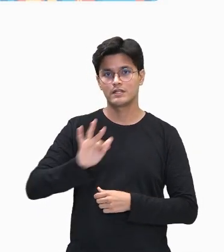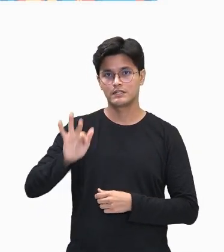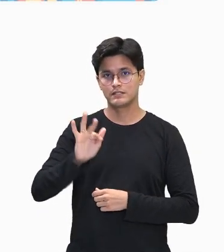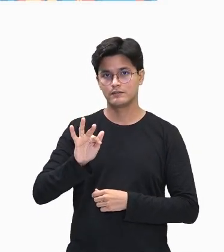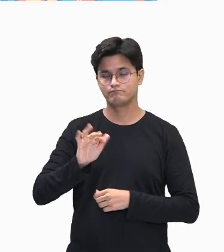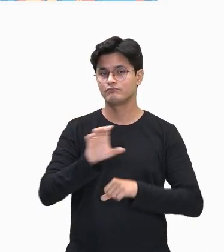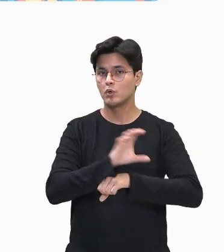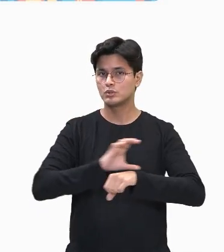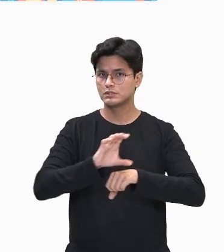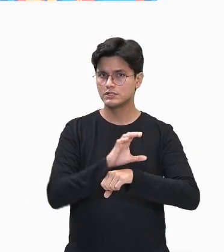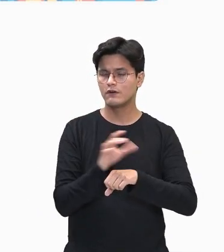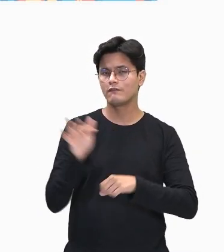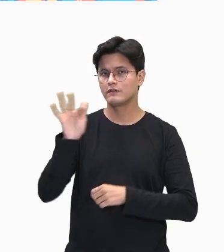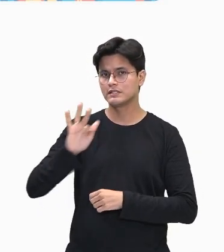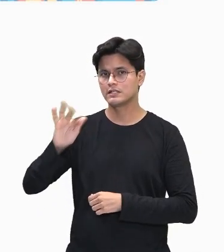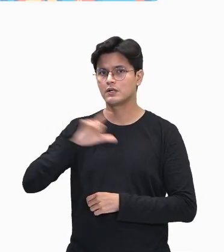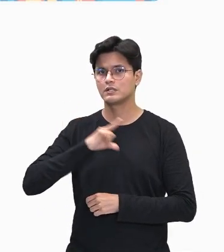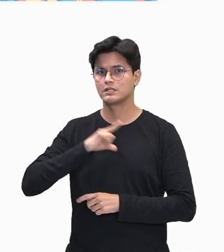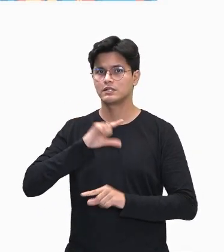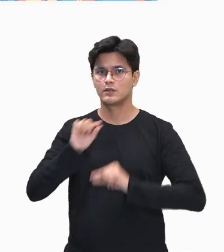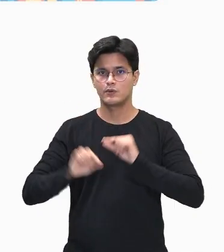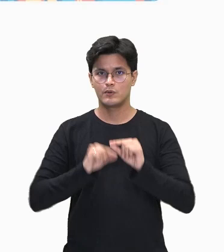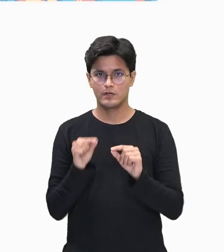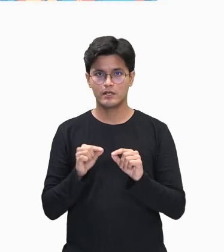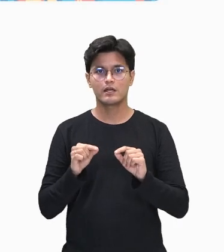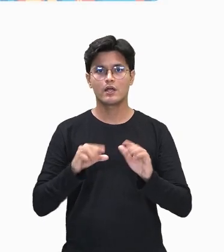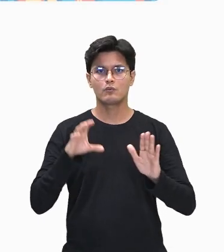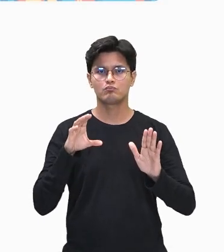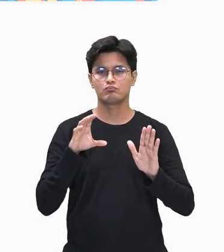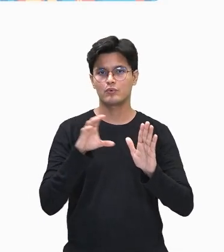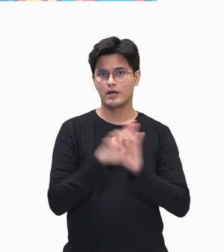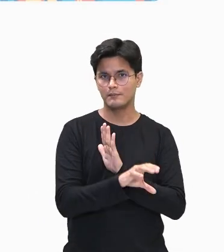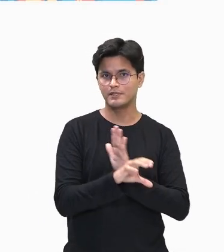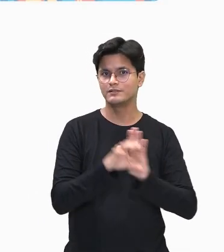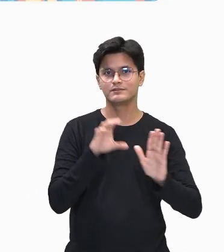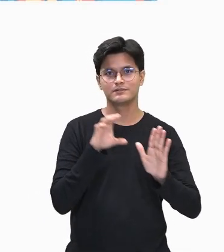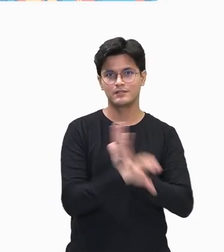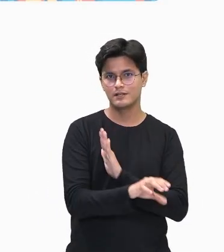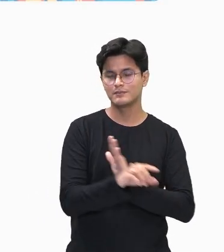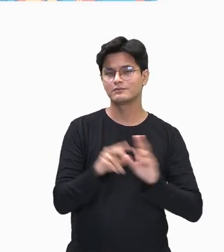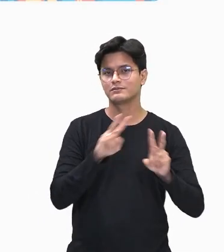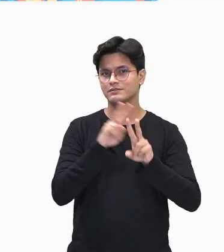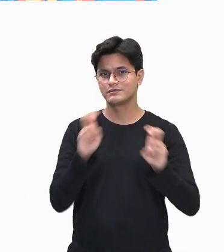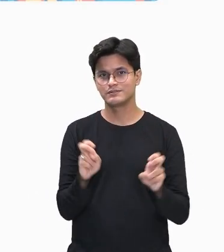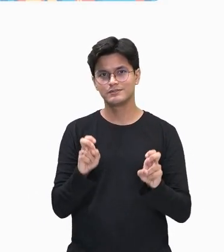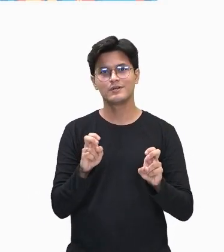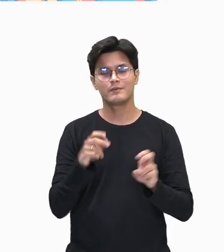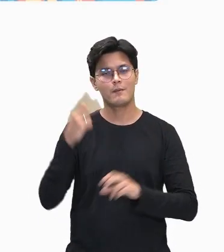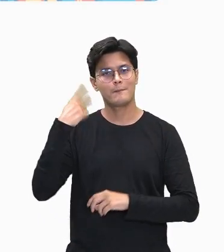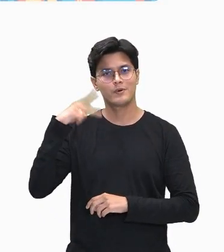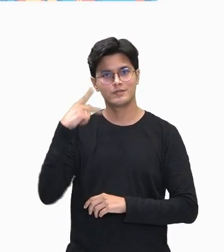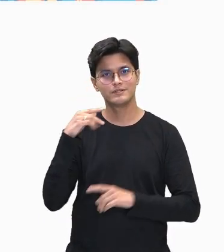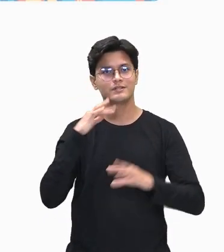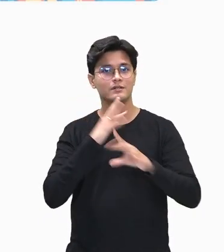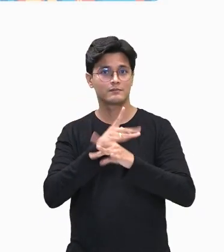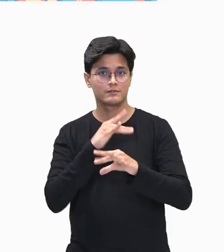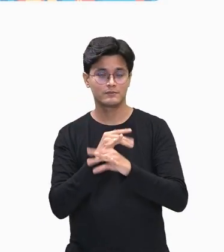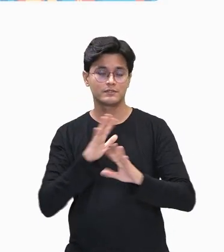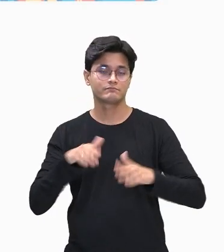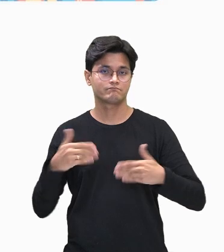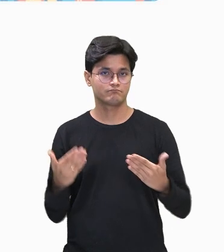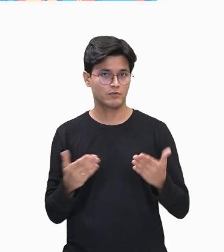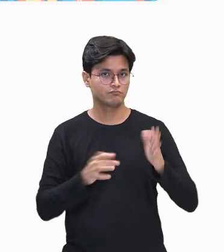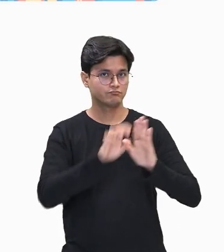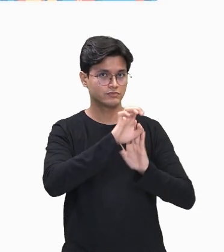Federal, nós temos, né, um capítulo lá que fala sobre a política urbana. Então, o Estatuto da Cidade,